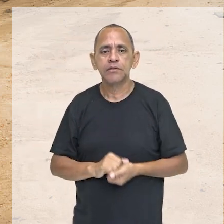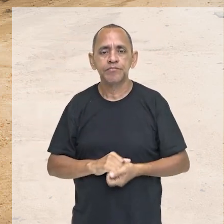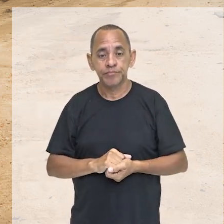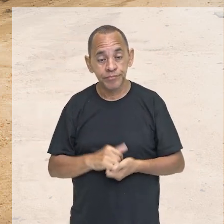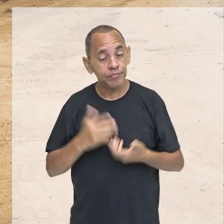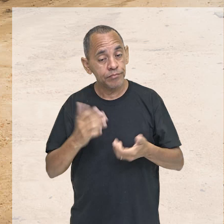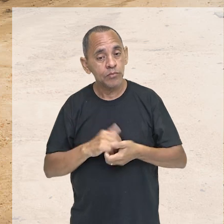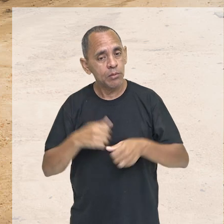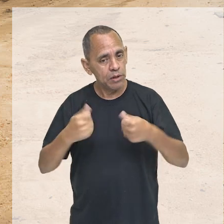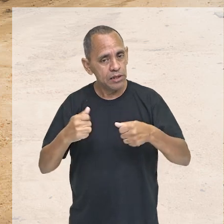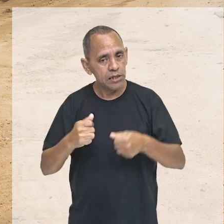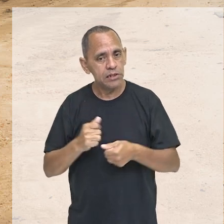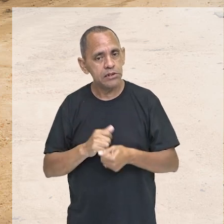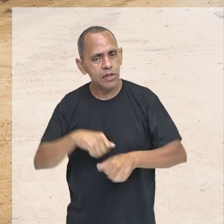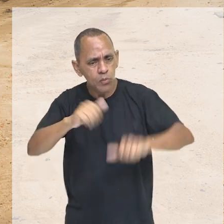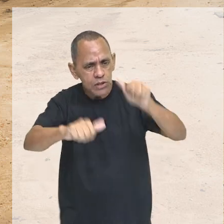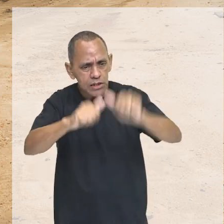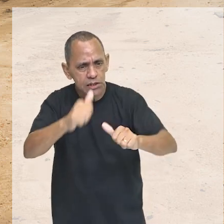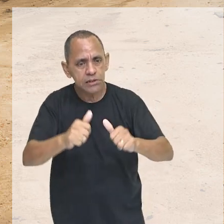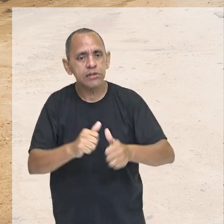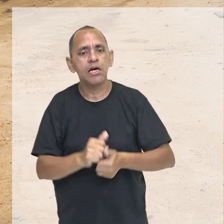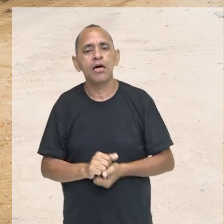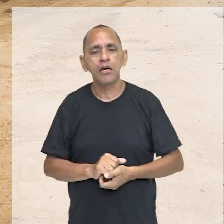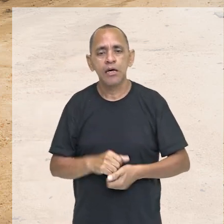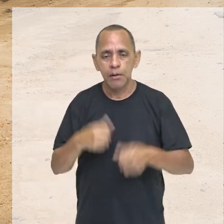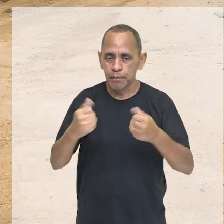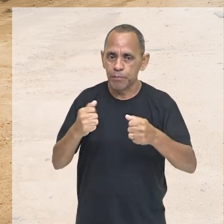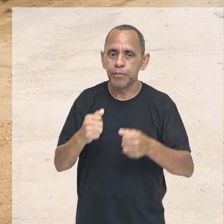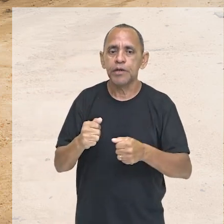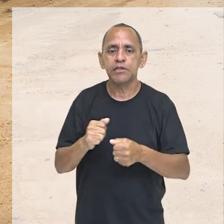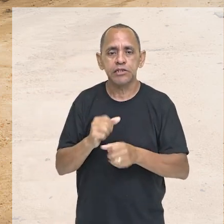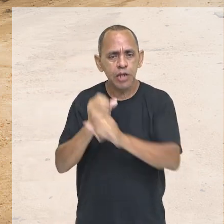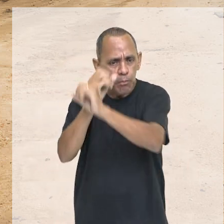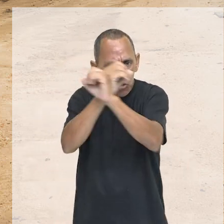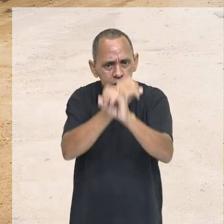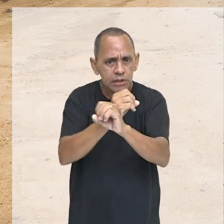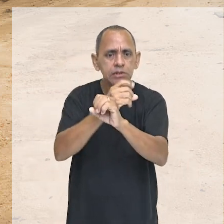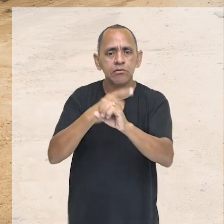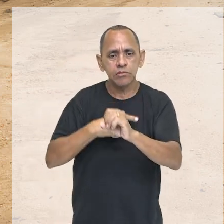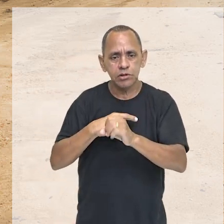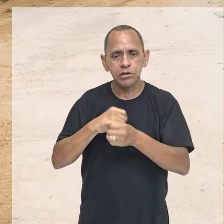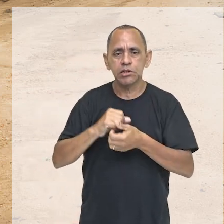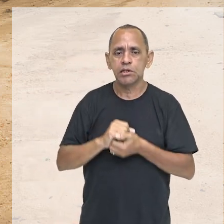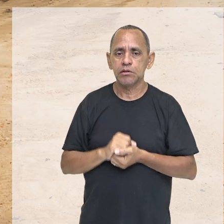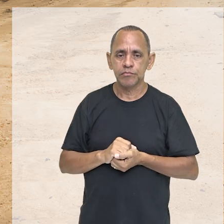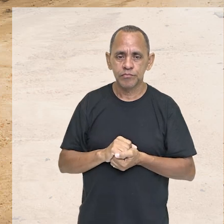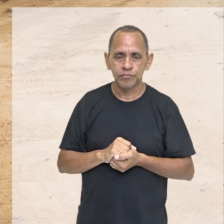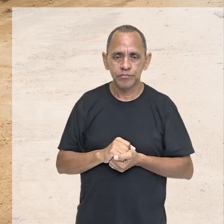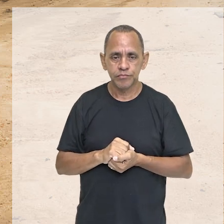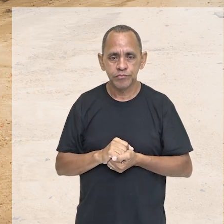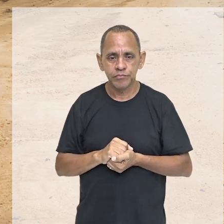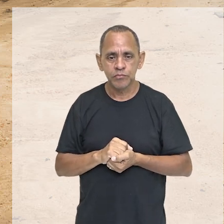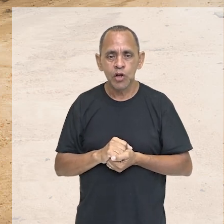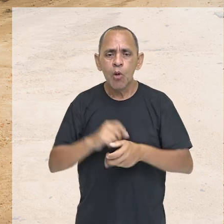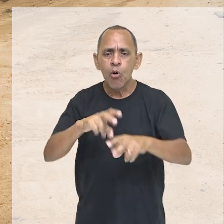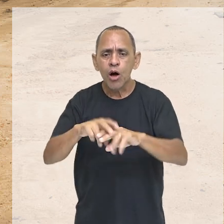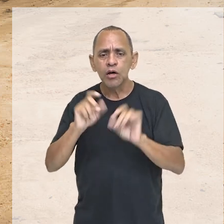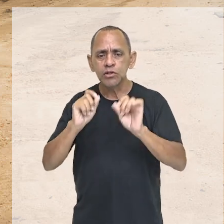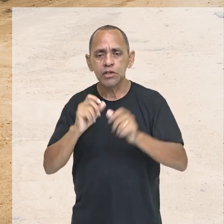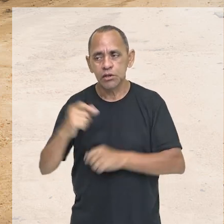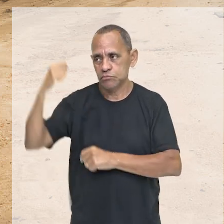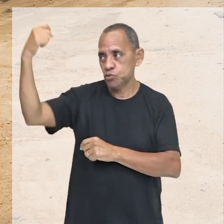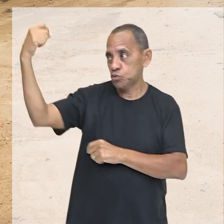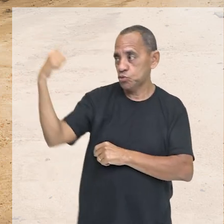e sempre estar protegidos com esta proteção que envolve aí. Toda vez que